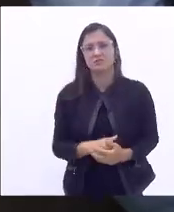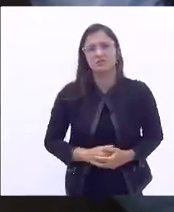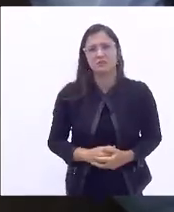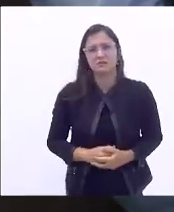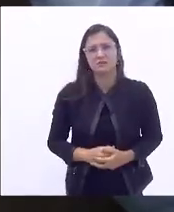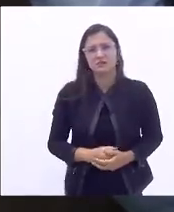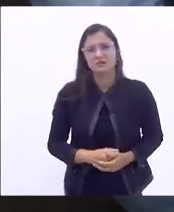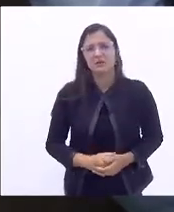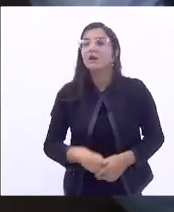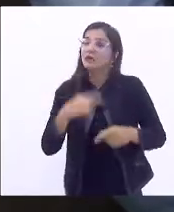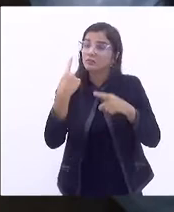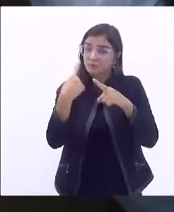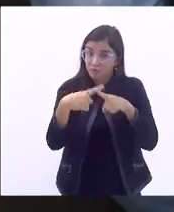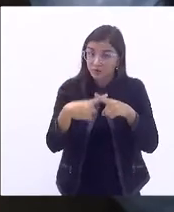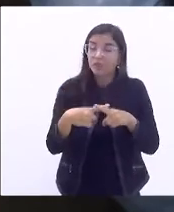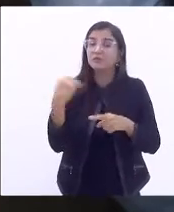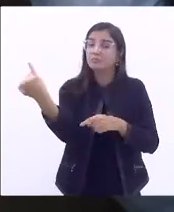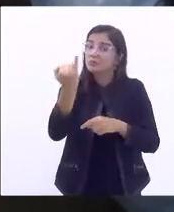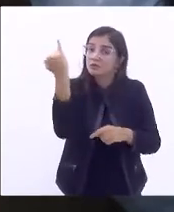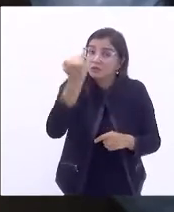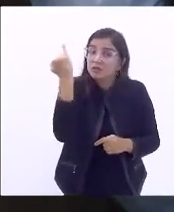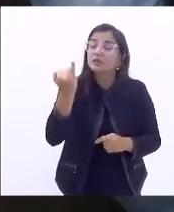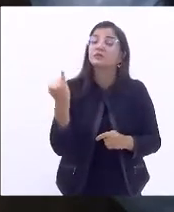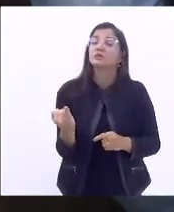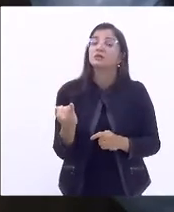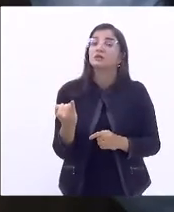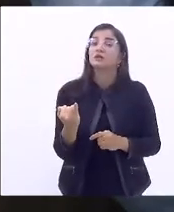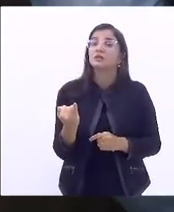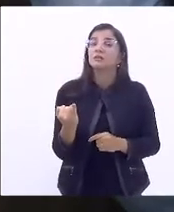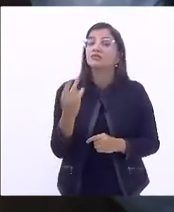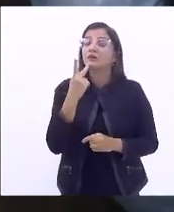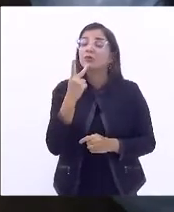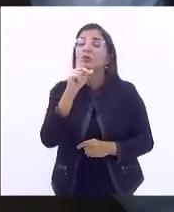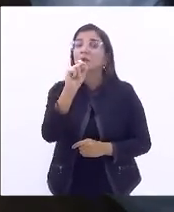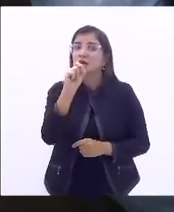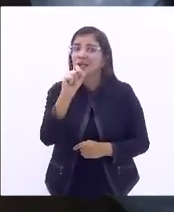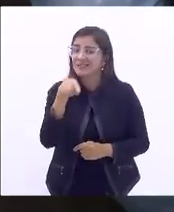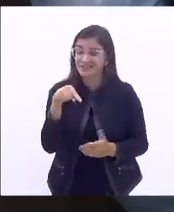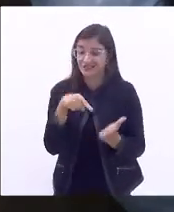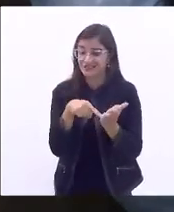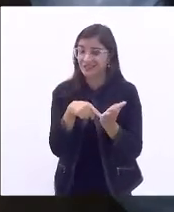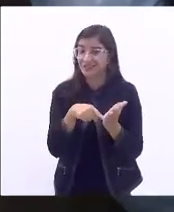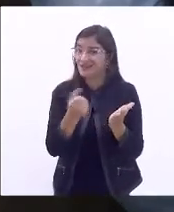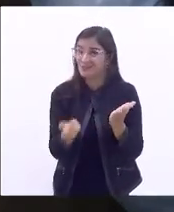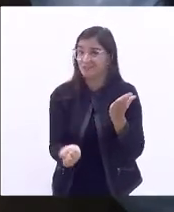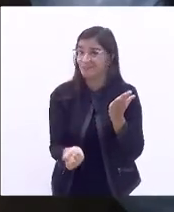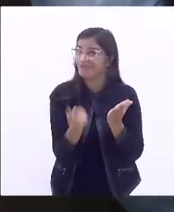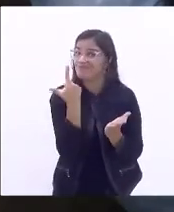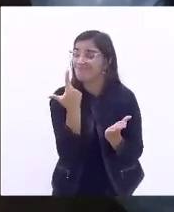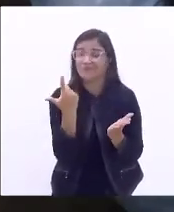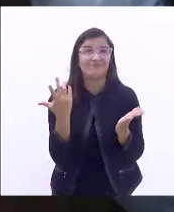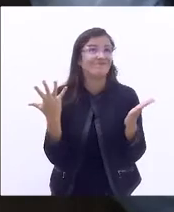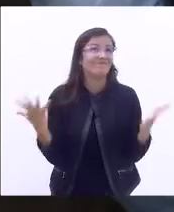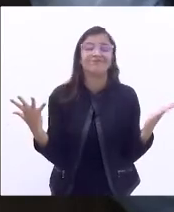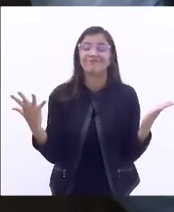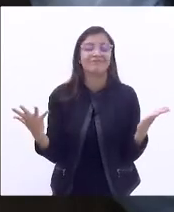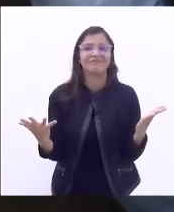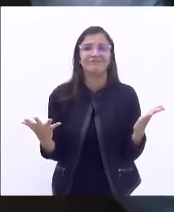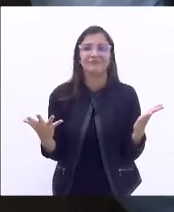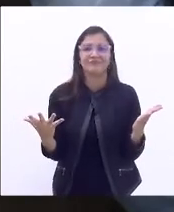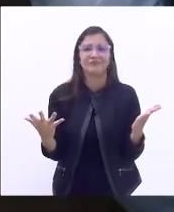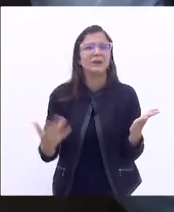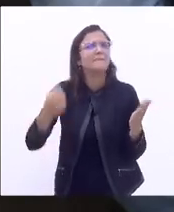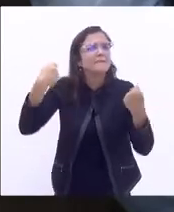É importante frisar para todos os deputados aqui na casa que isso aqui é um absurdo. Primeiro, que a ThyssenKrupp ela tem que pagar imposto,